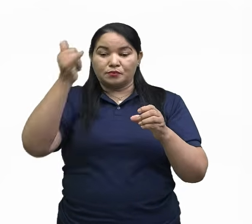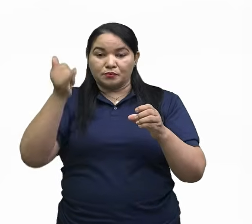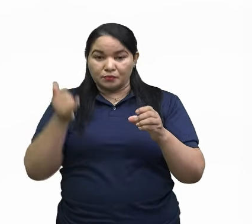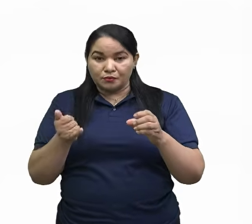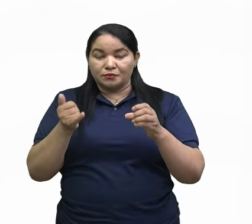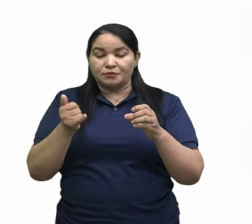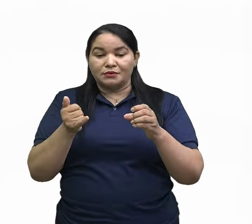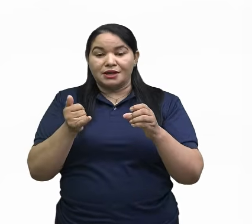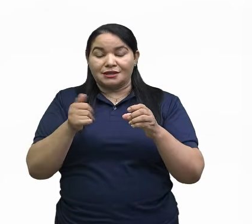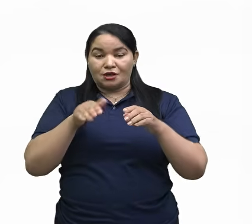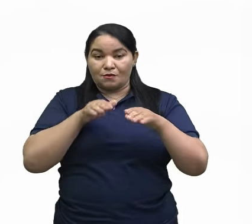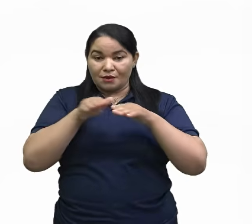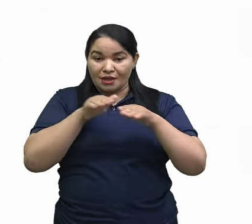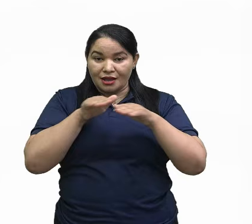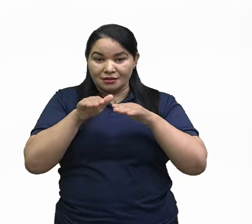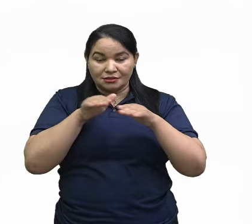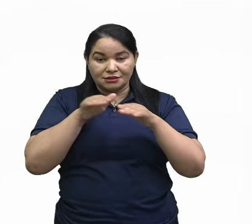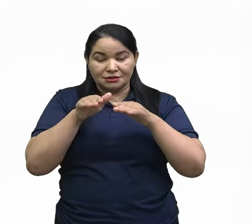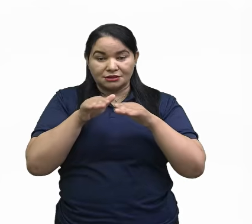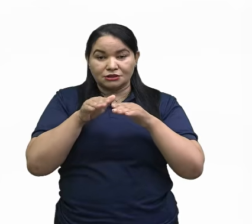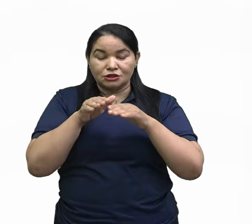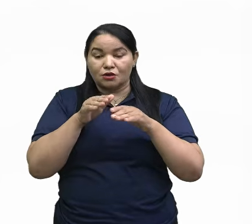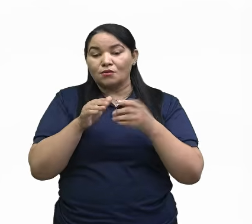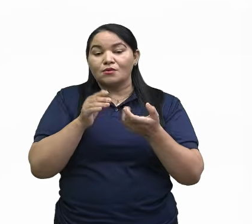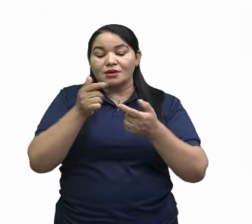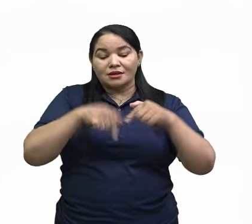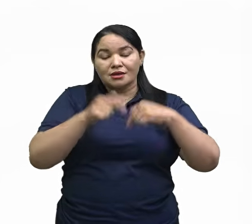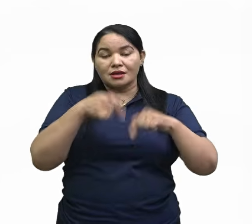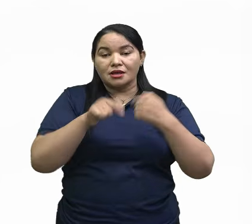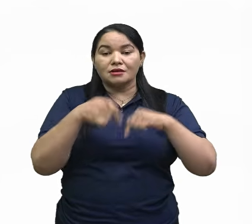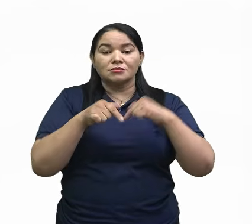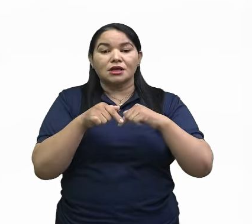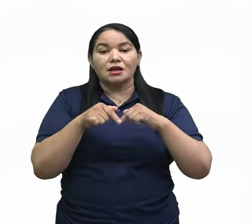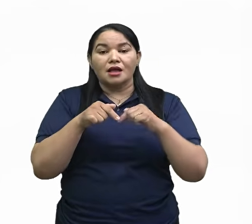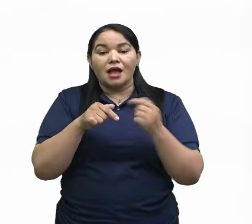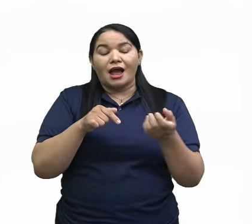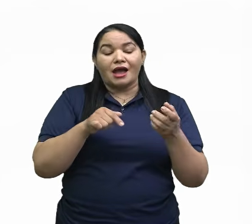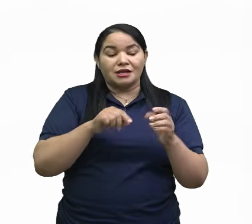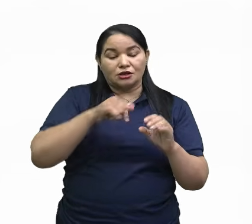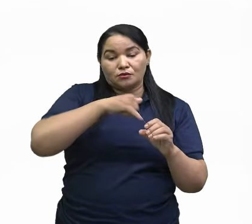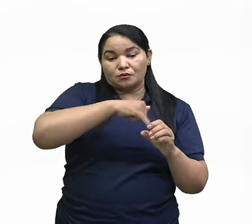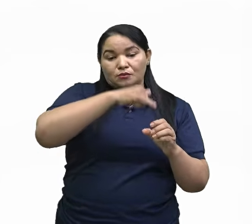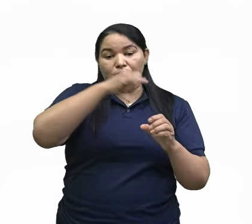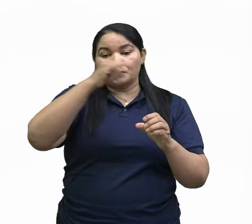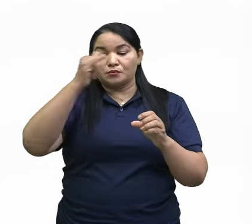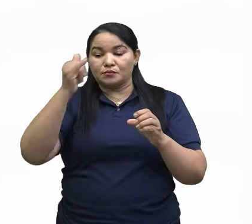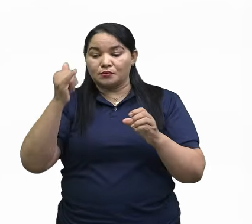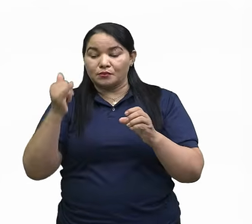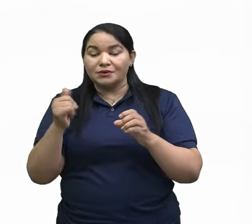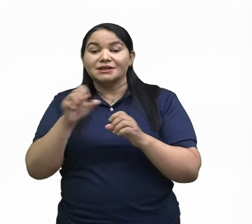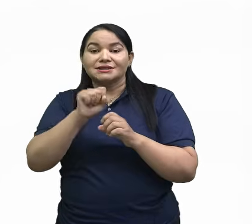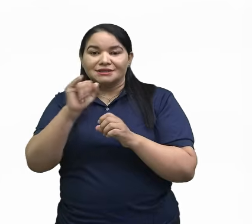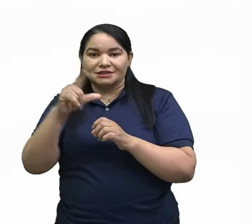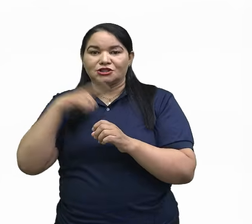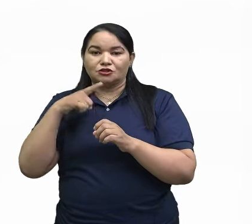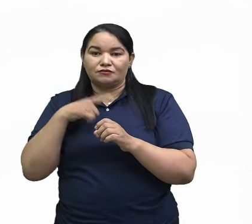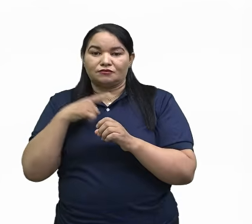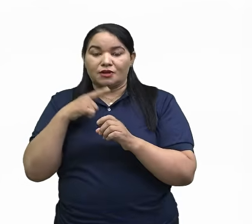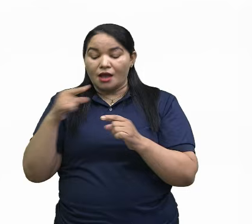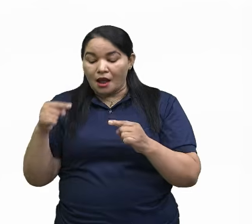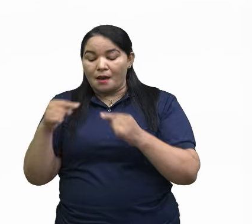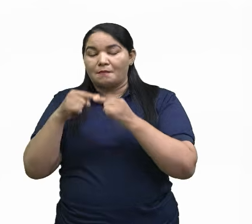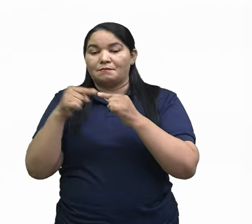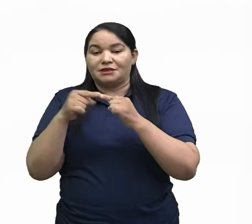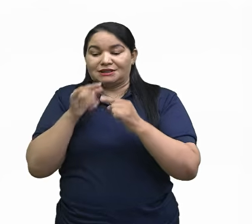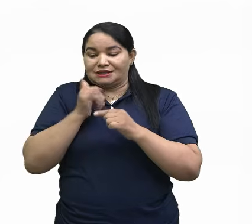eletrólise, ela, né, só ocorre essa reação química, ou seja, a gente só faz esse revestimento se tiver a presença, né, aplicando